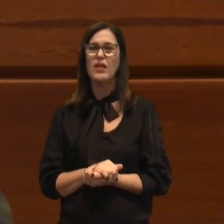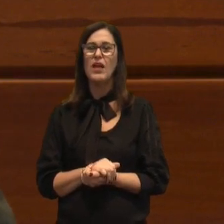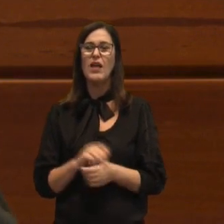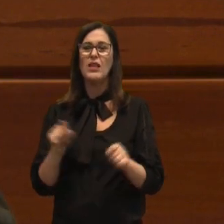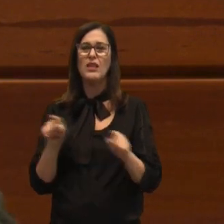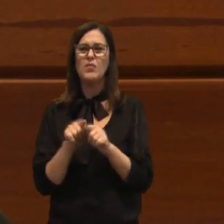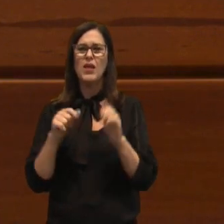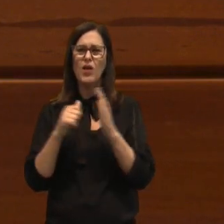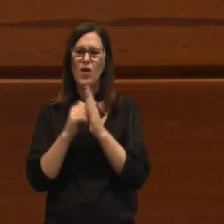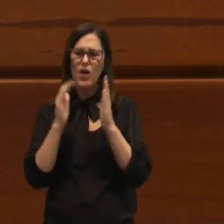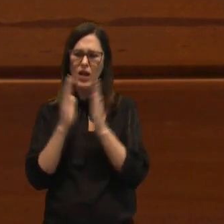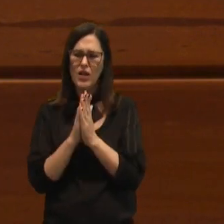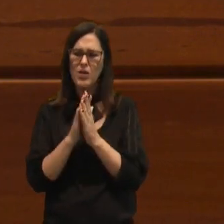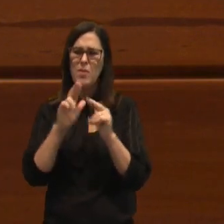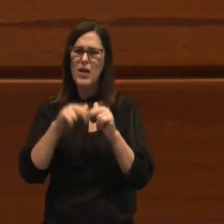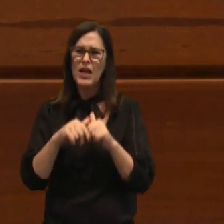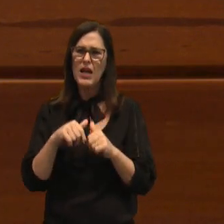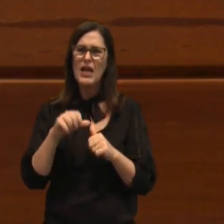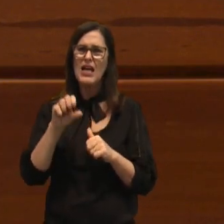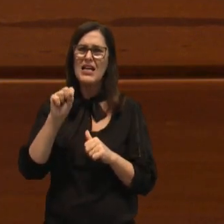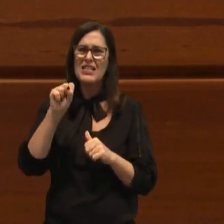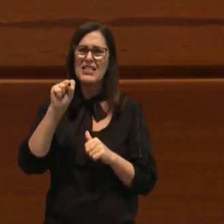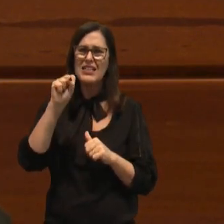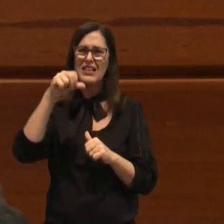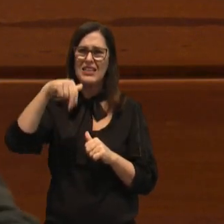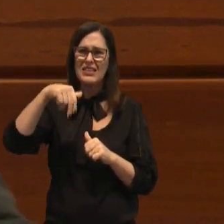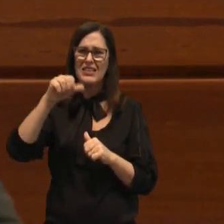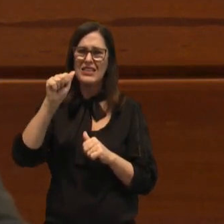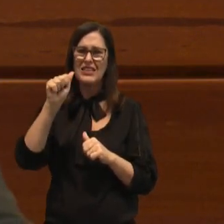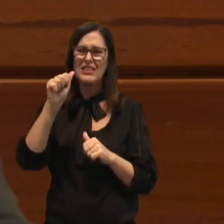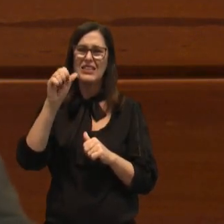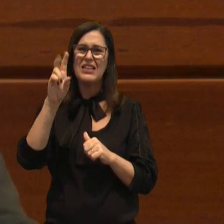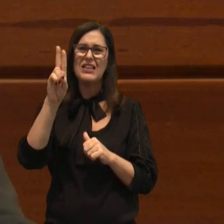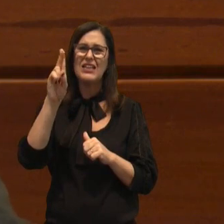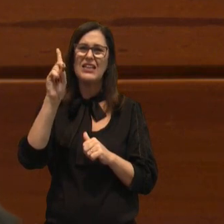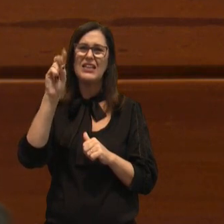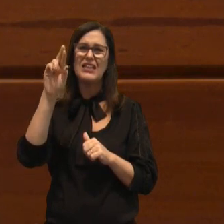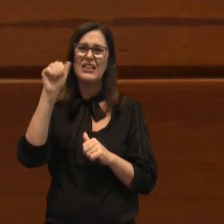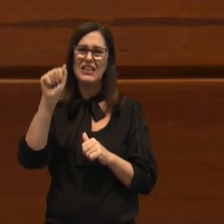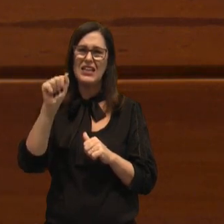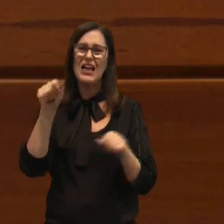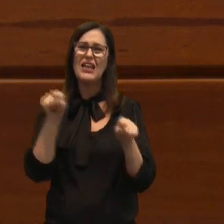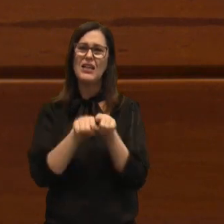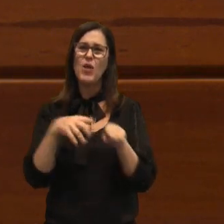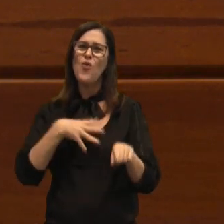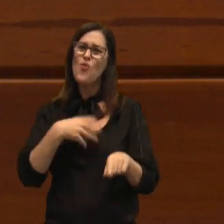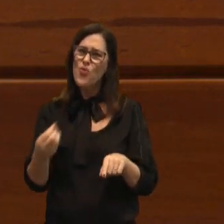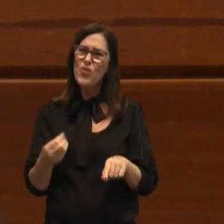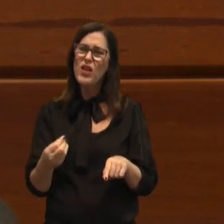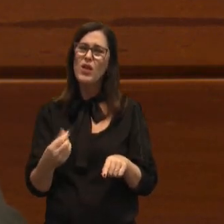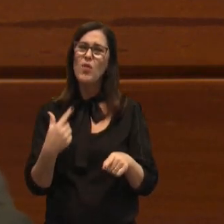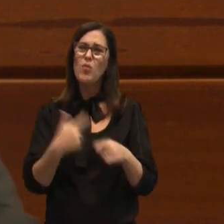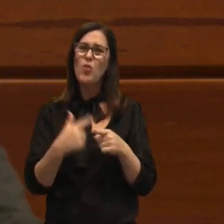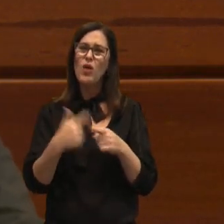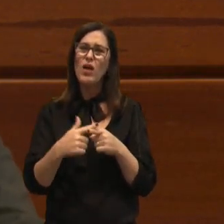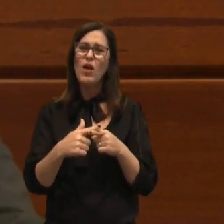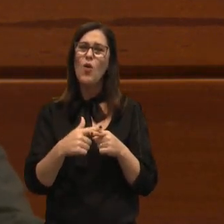da Sandra, de seu filhinho também, porque é o momento da perda do nosso querido